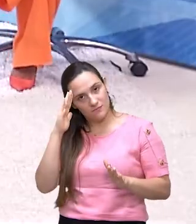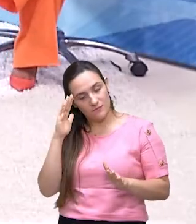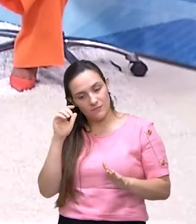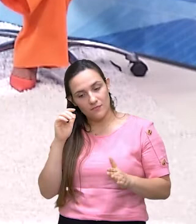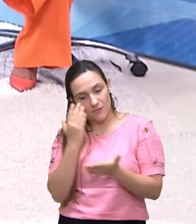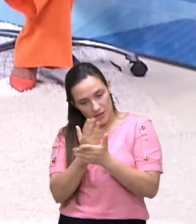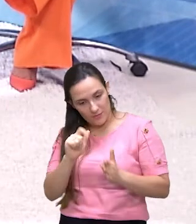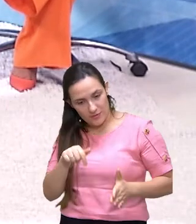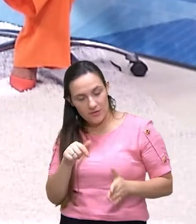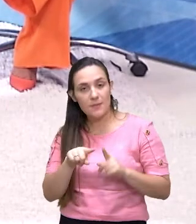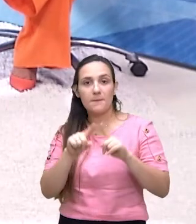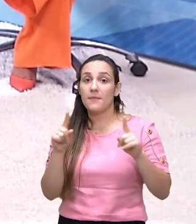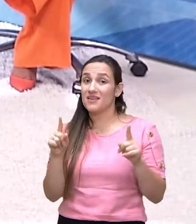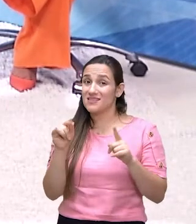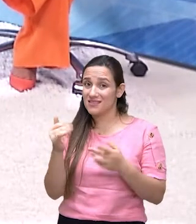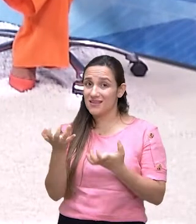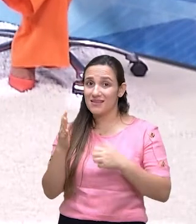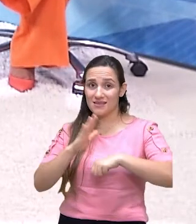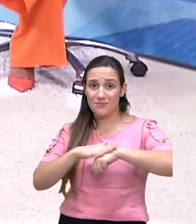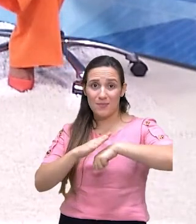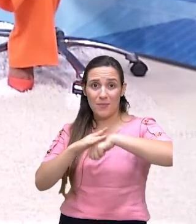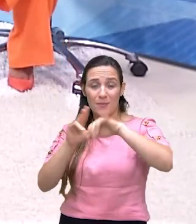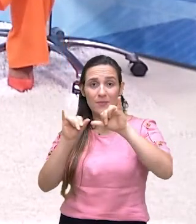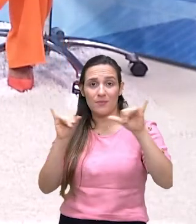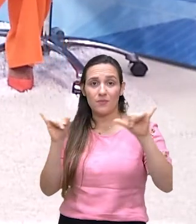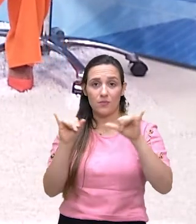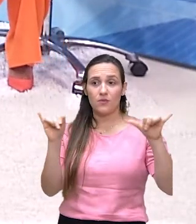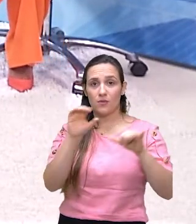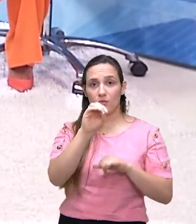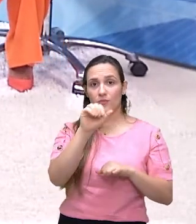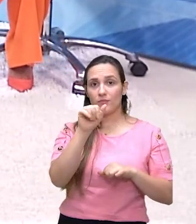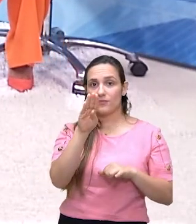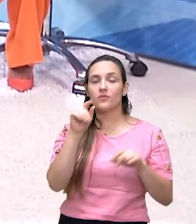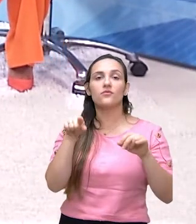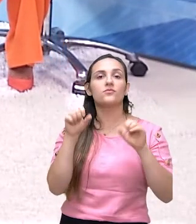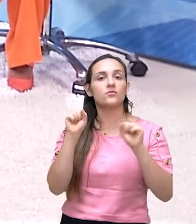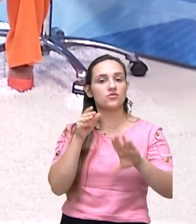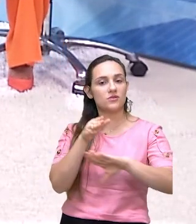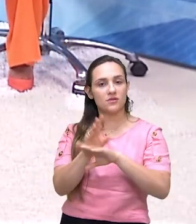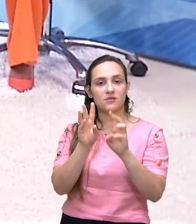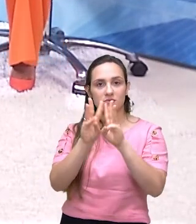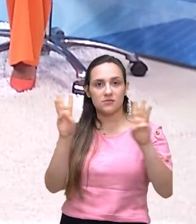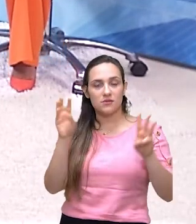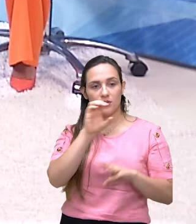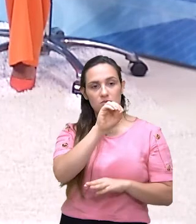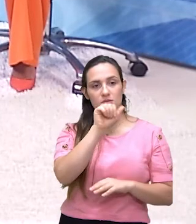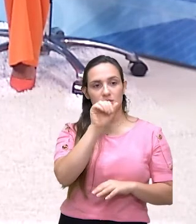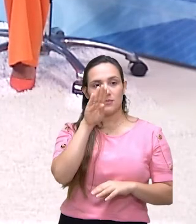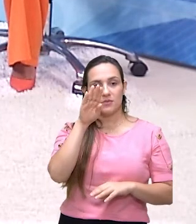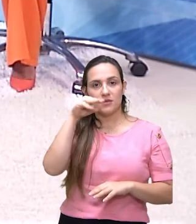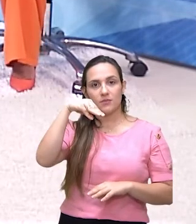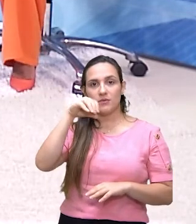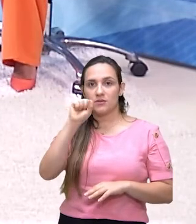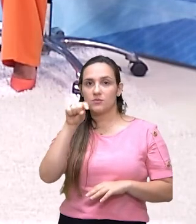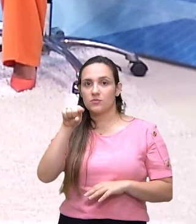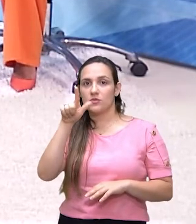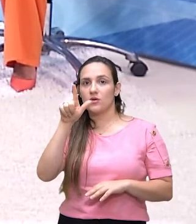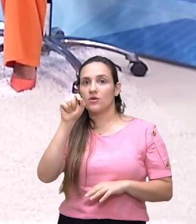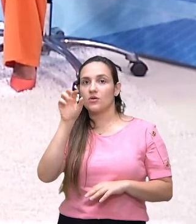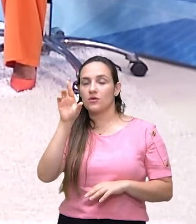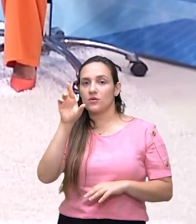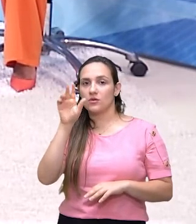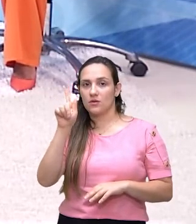Estado nós ficamos por aqui mais informações sobre as ações da OAB Você pode ter acesso no nosso